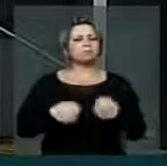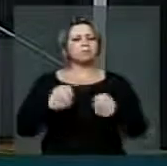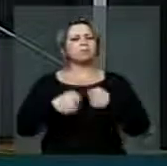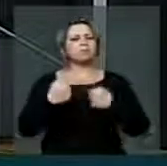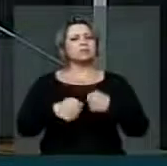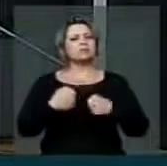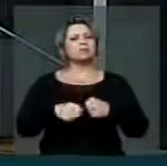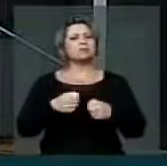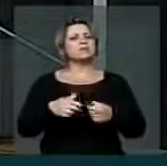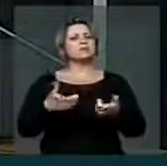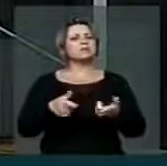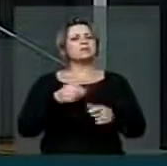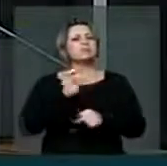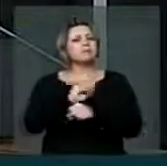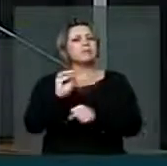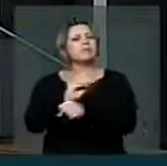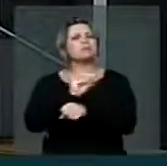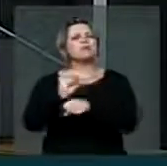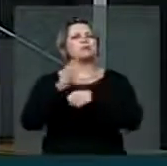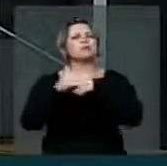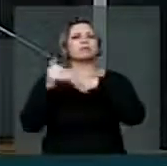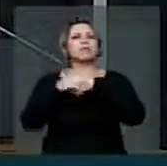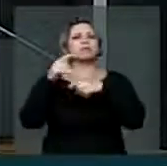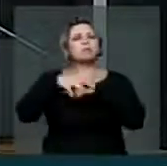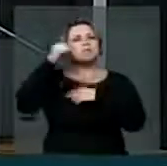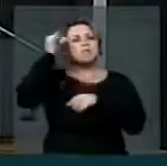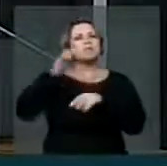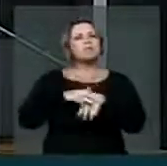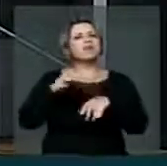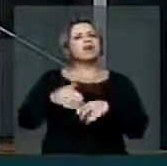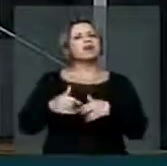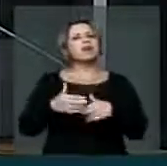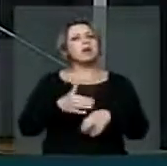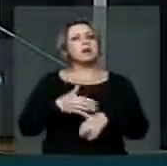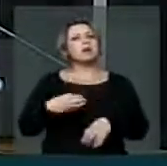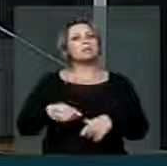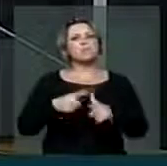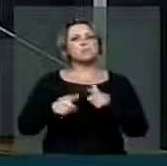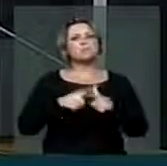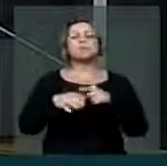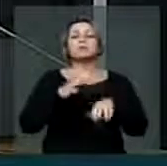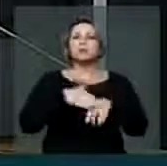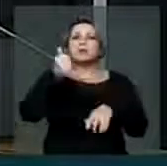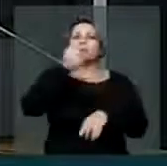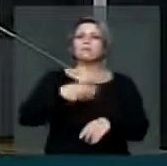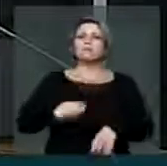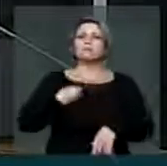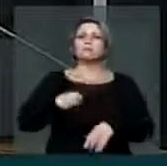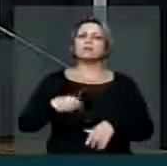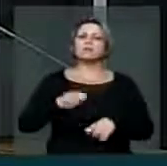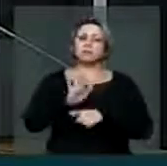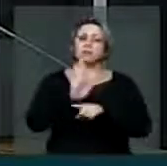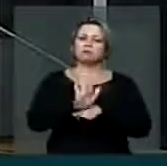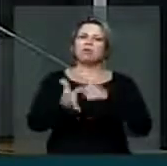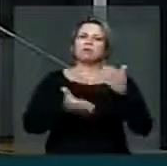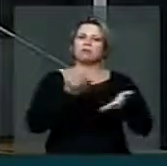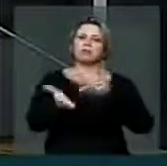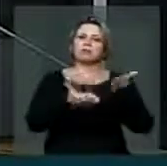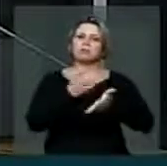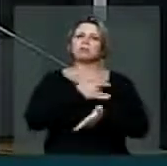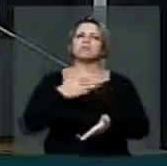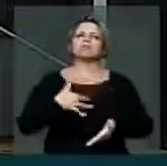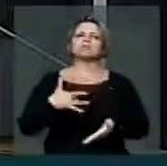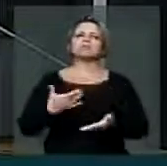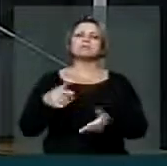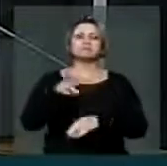a menina dos nossos olhos para que a gente melhore o padrão de atenção à saúde em cada lugar deste